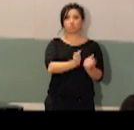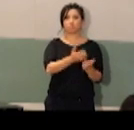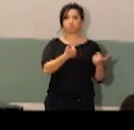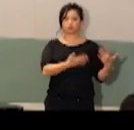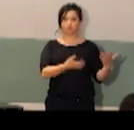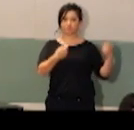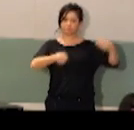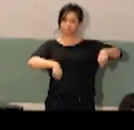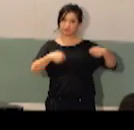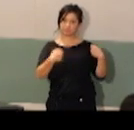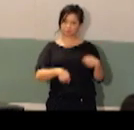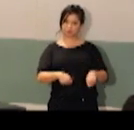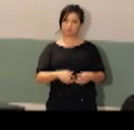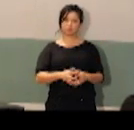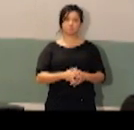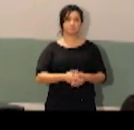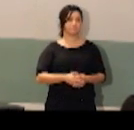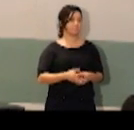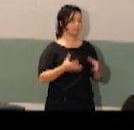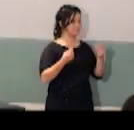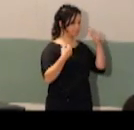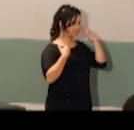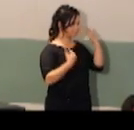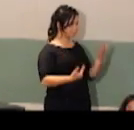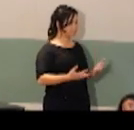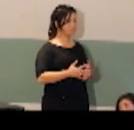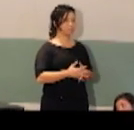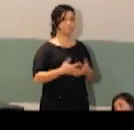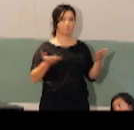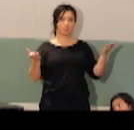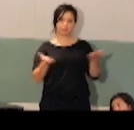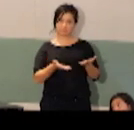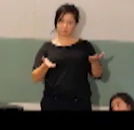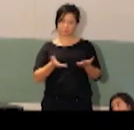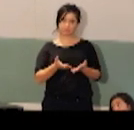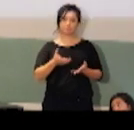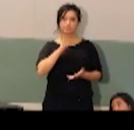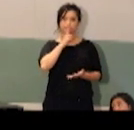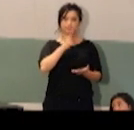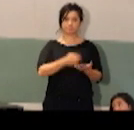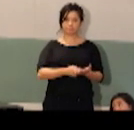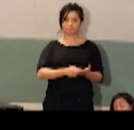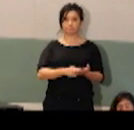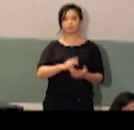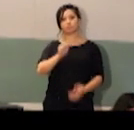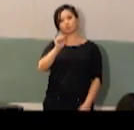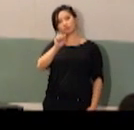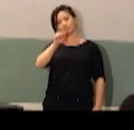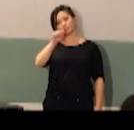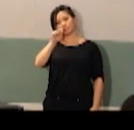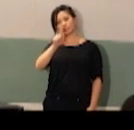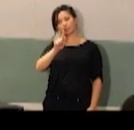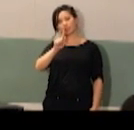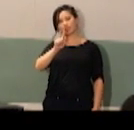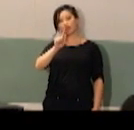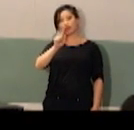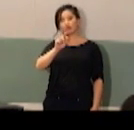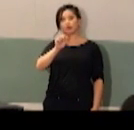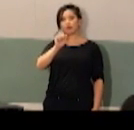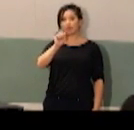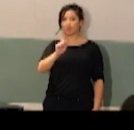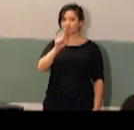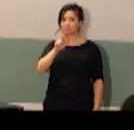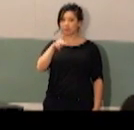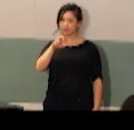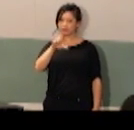obrigada. Próximo candidato a responder também sobre esporte é o candidato Agnello Queiroz.